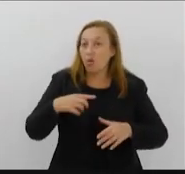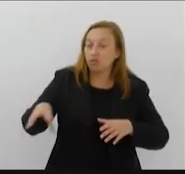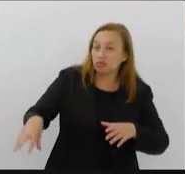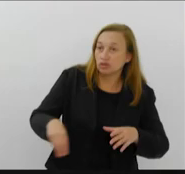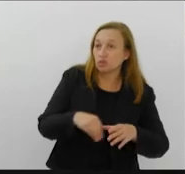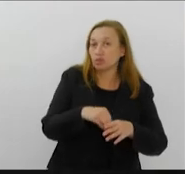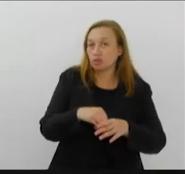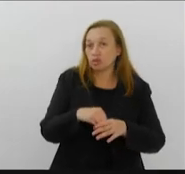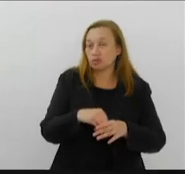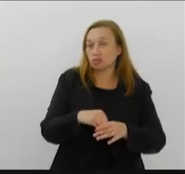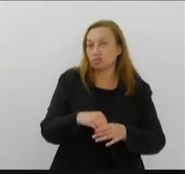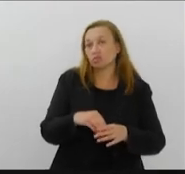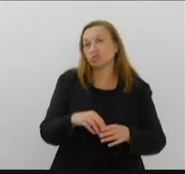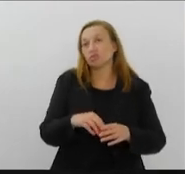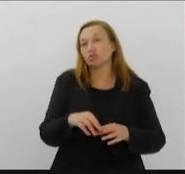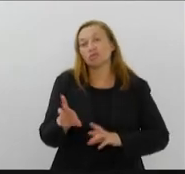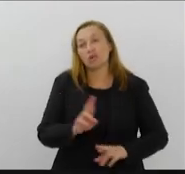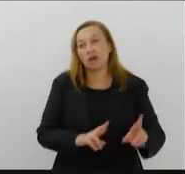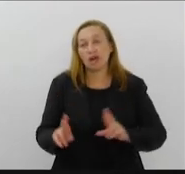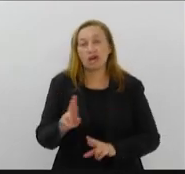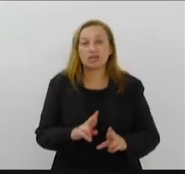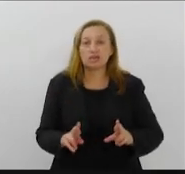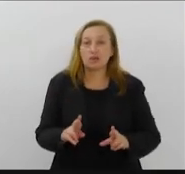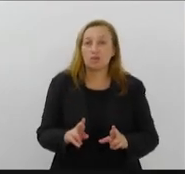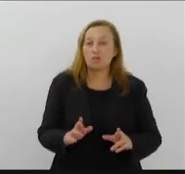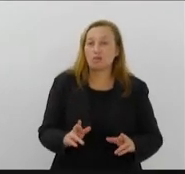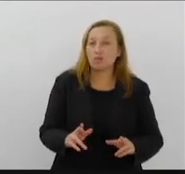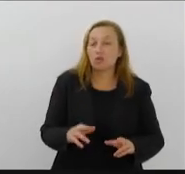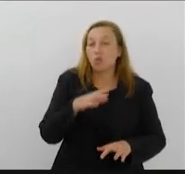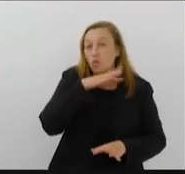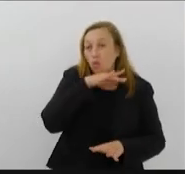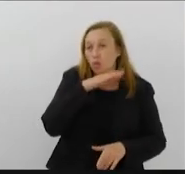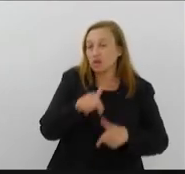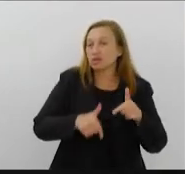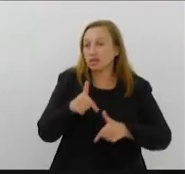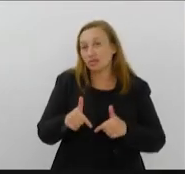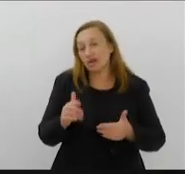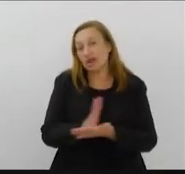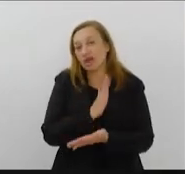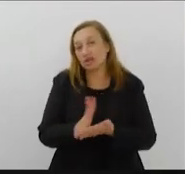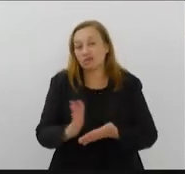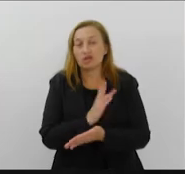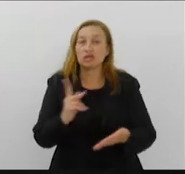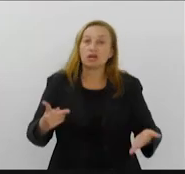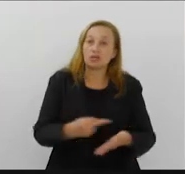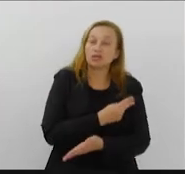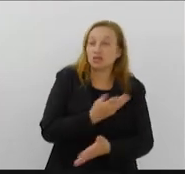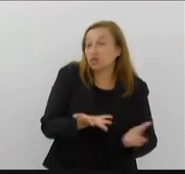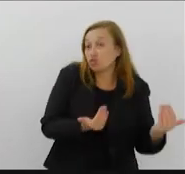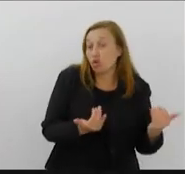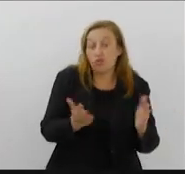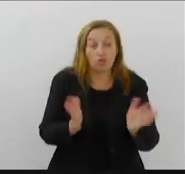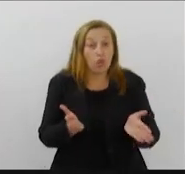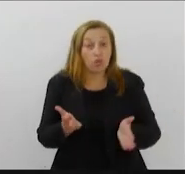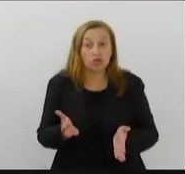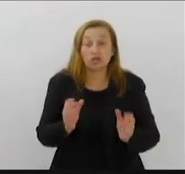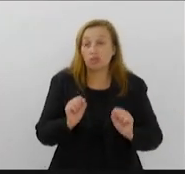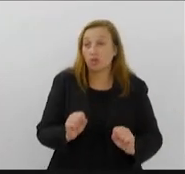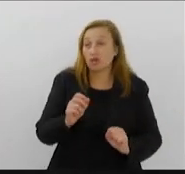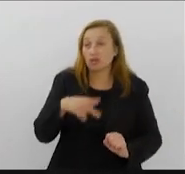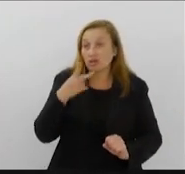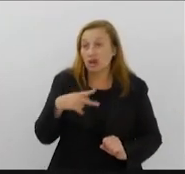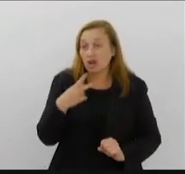inserido em uma relação precária de trabalho, né, que é o que muitas vezes acontece com as juventudes hoje, né, é o que a gente pode chamar